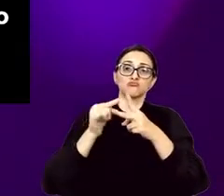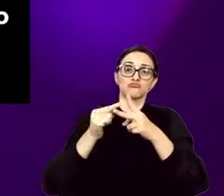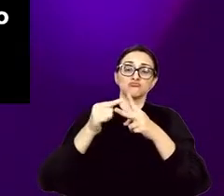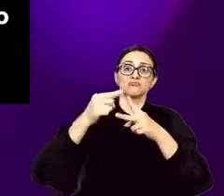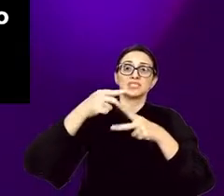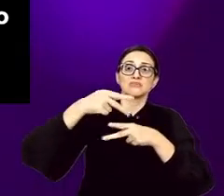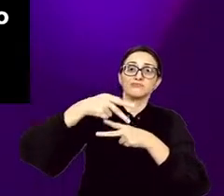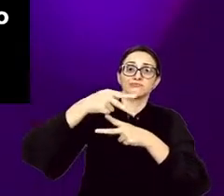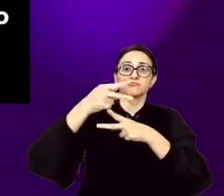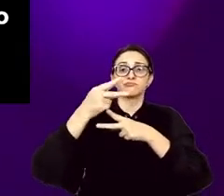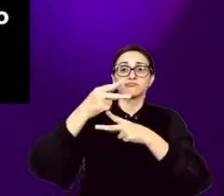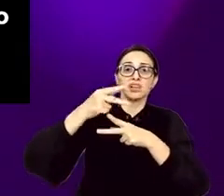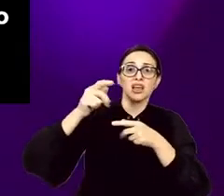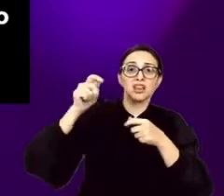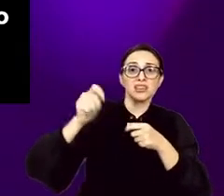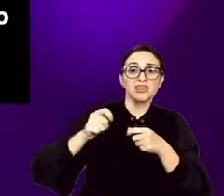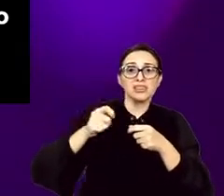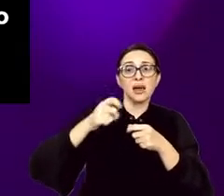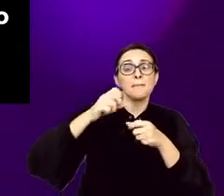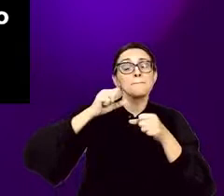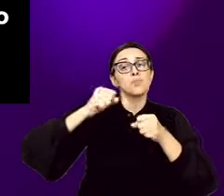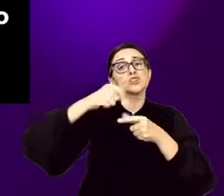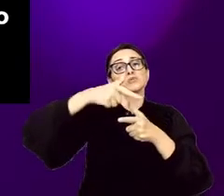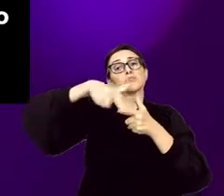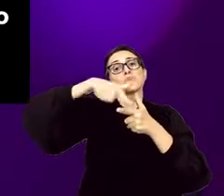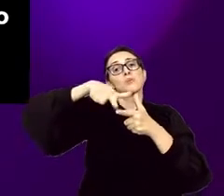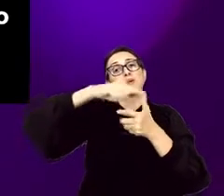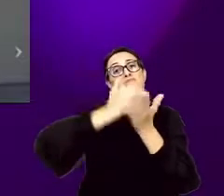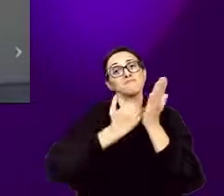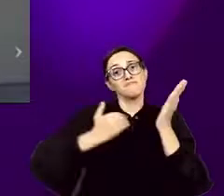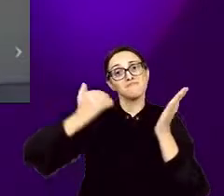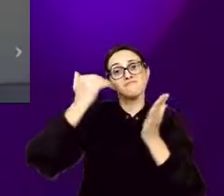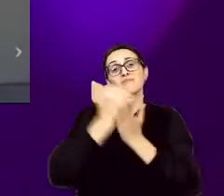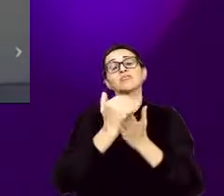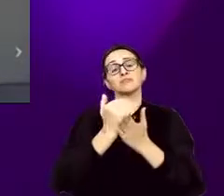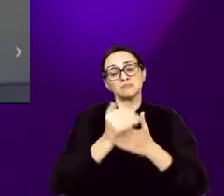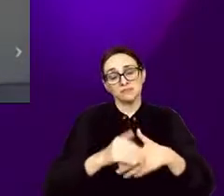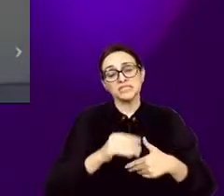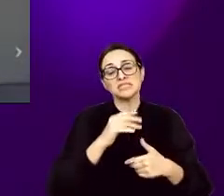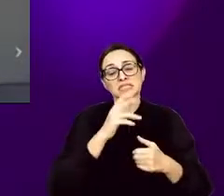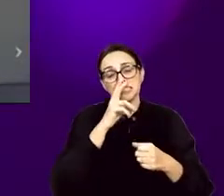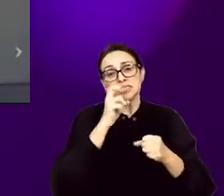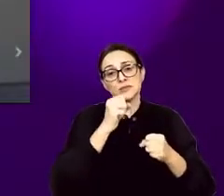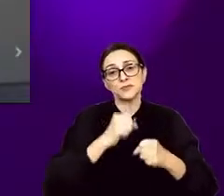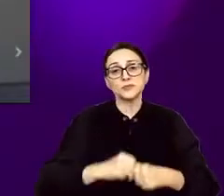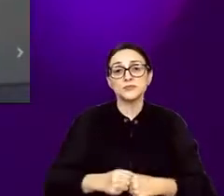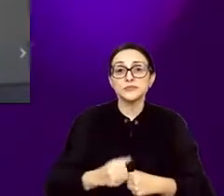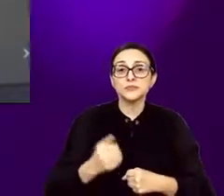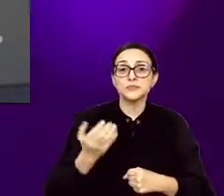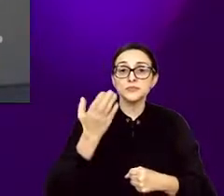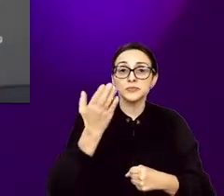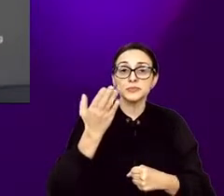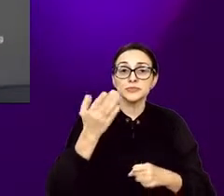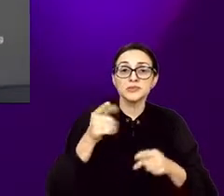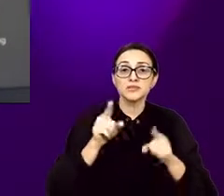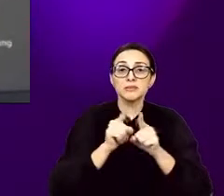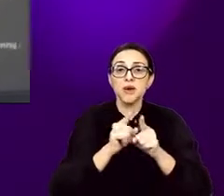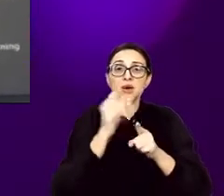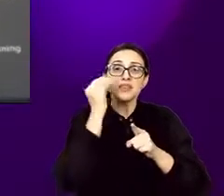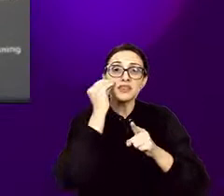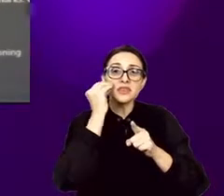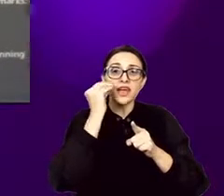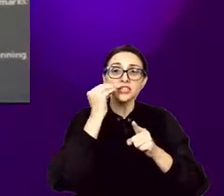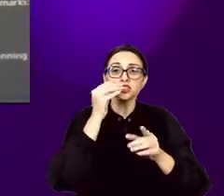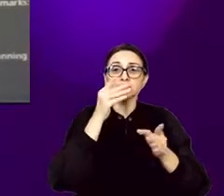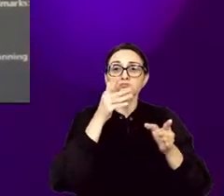com que eu tenha uma possibilidade de luxação muito maior, né? Muito mais importante. Aqui a parte que a gente faz do teste